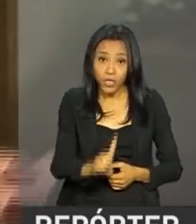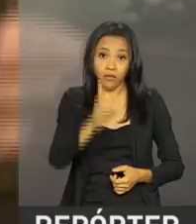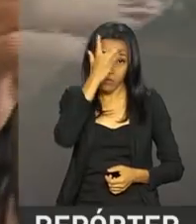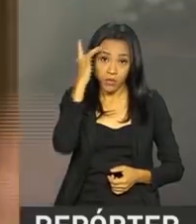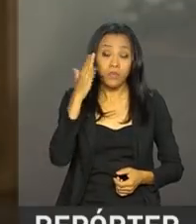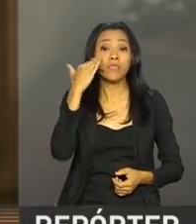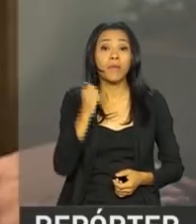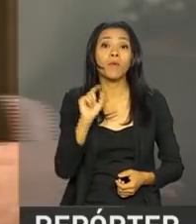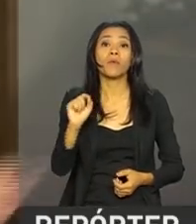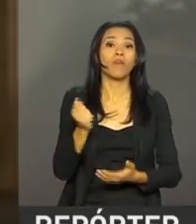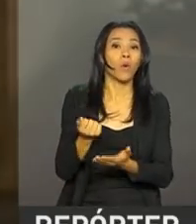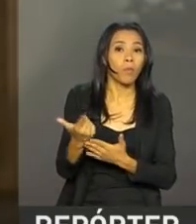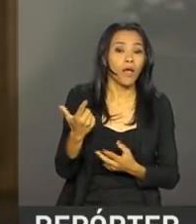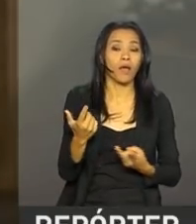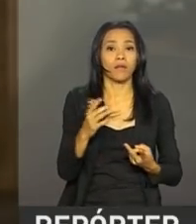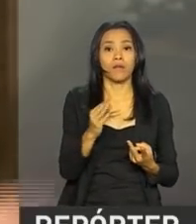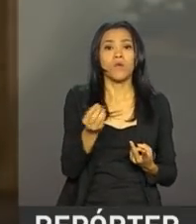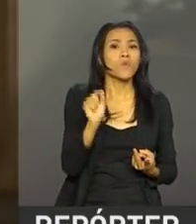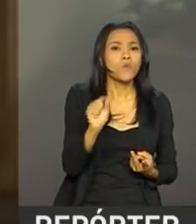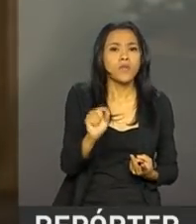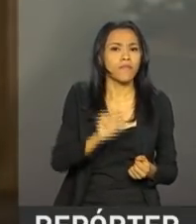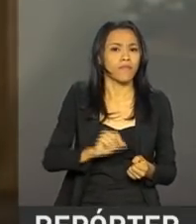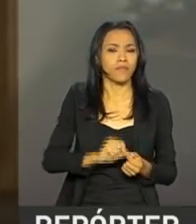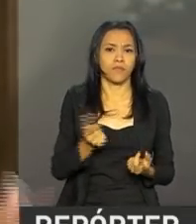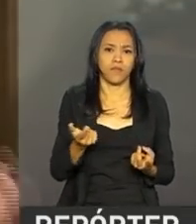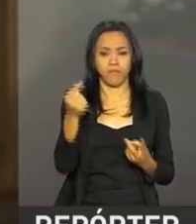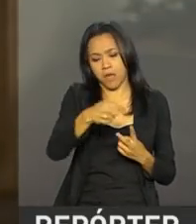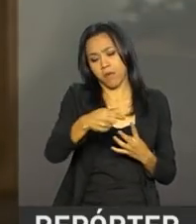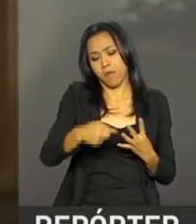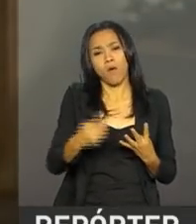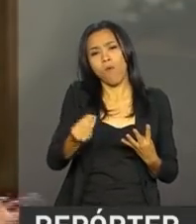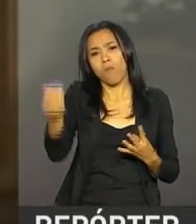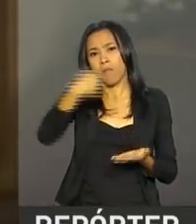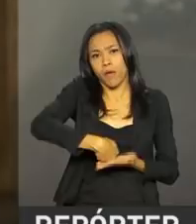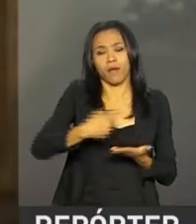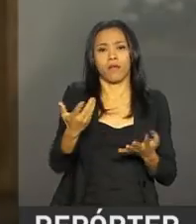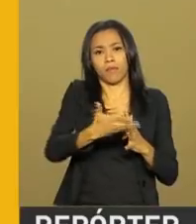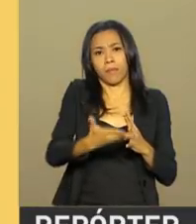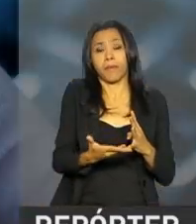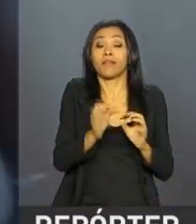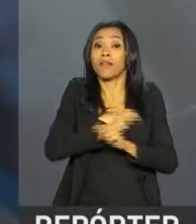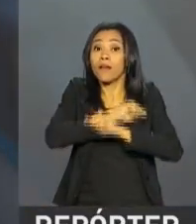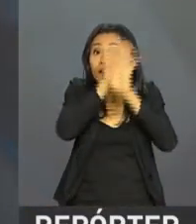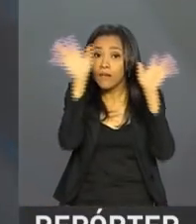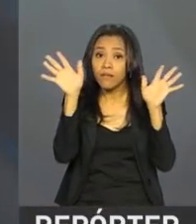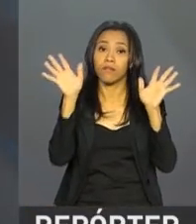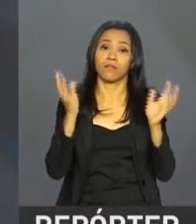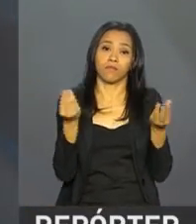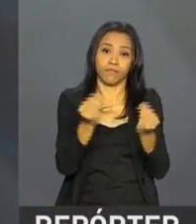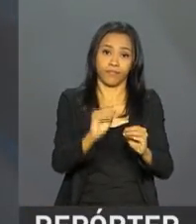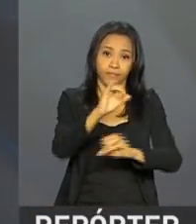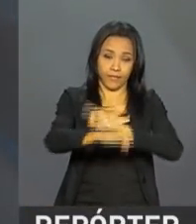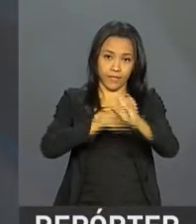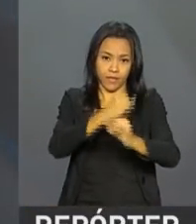o que ele vai comprar quando ele vai comprar o que ele vai fazer a forma de pagamento até que está nítido este ano a expectativa é de que as